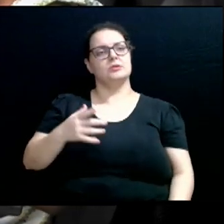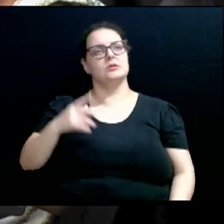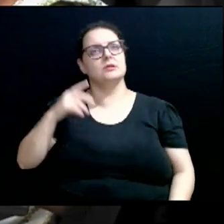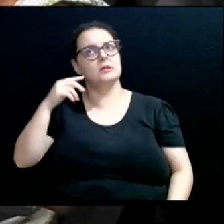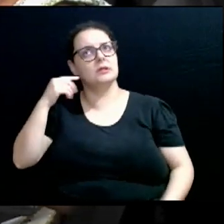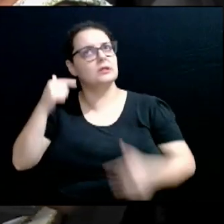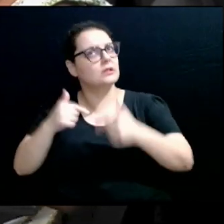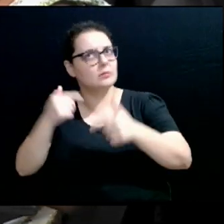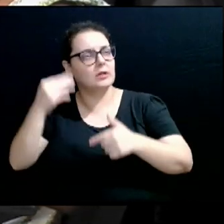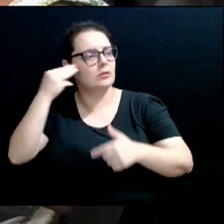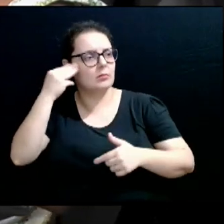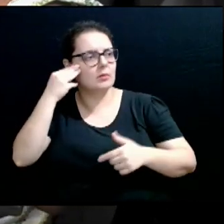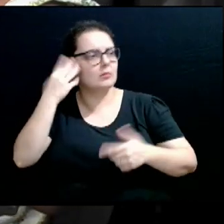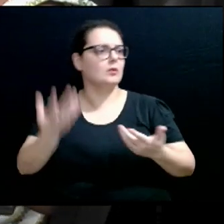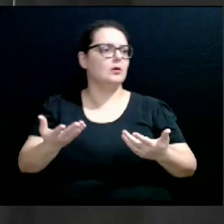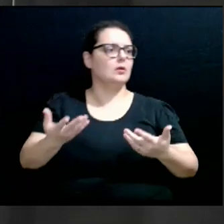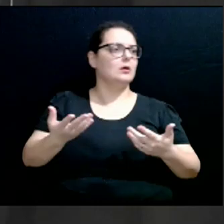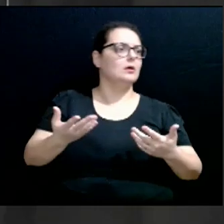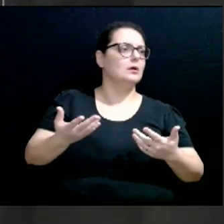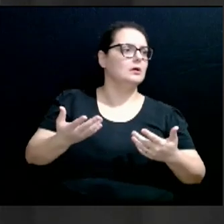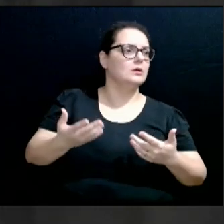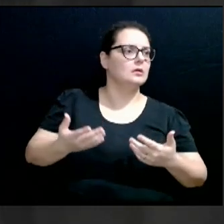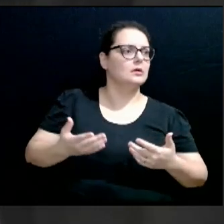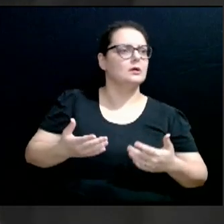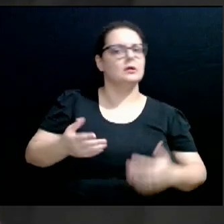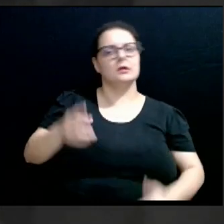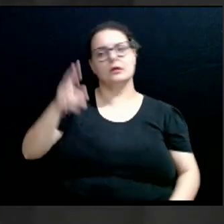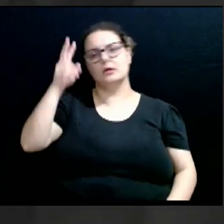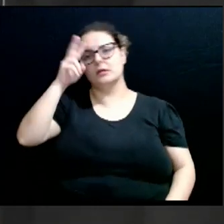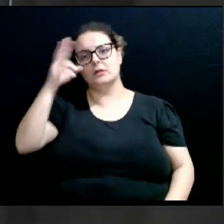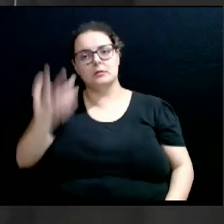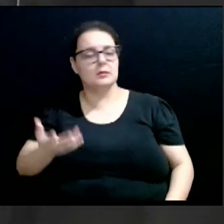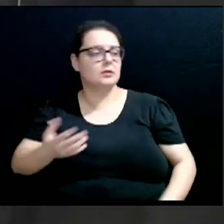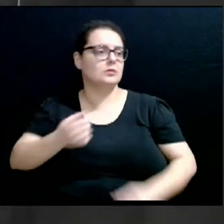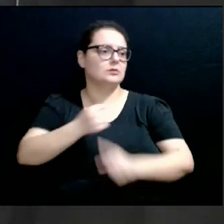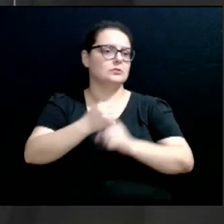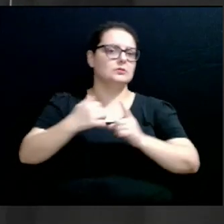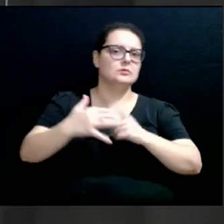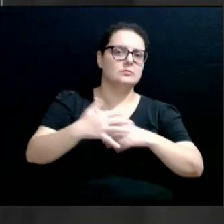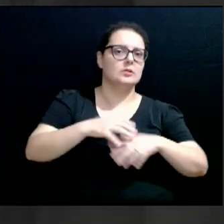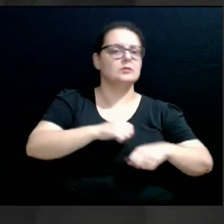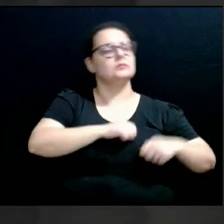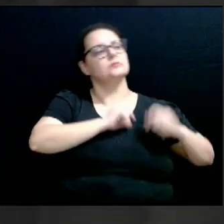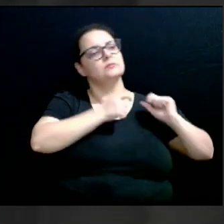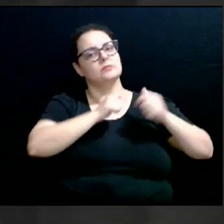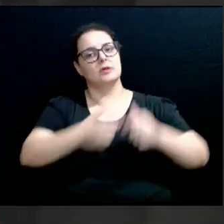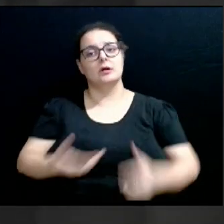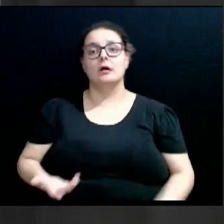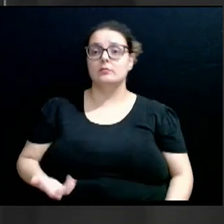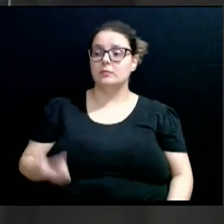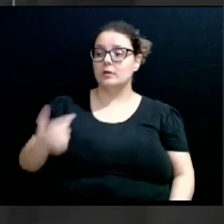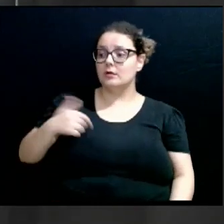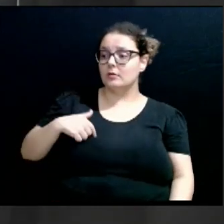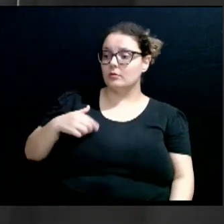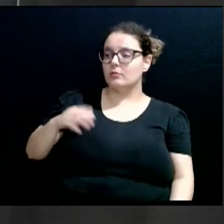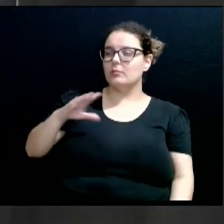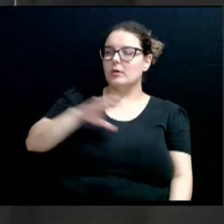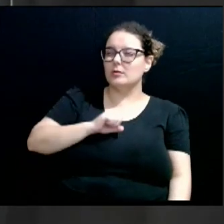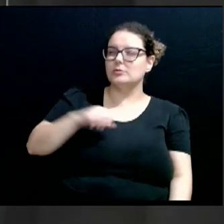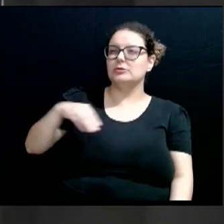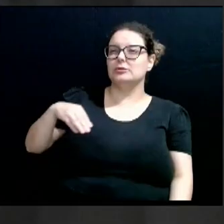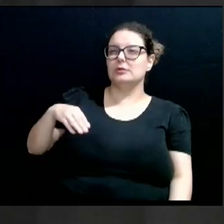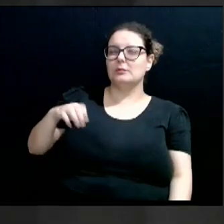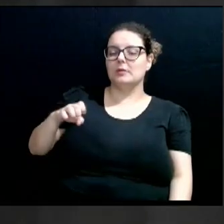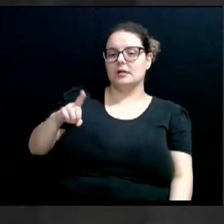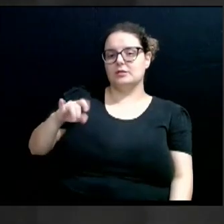tão desigual? Olha, a palavra liderar também eu gosto, mas eu gosto de mediar. Eu acho que no MIPID a gente vai mediando as relações, sabe?